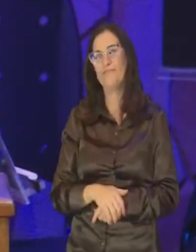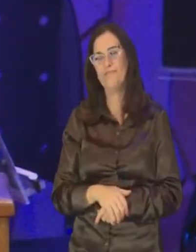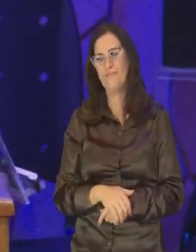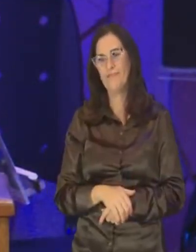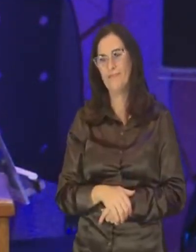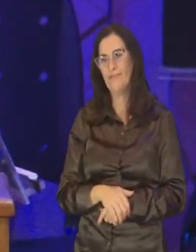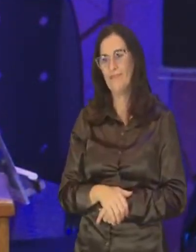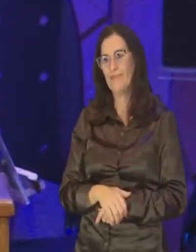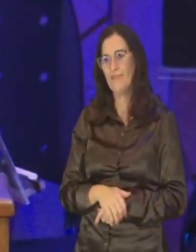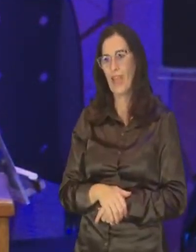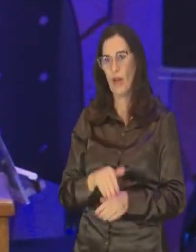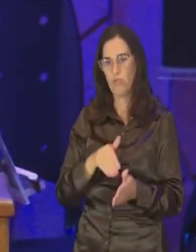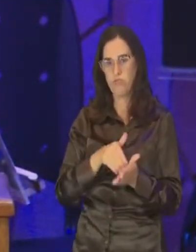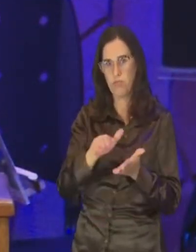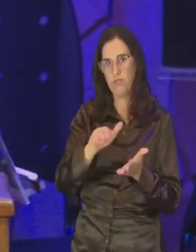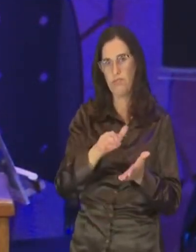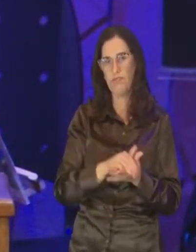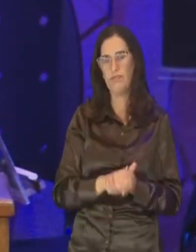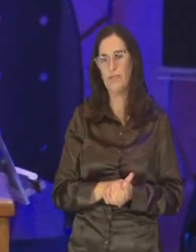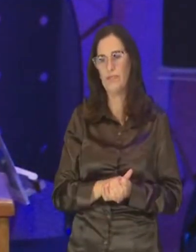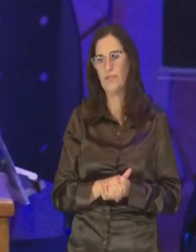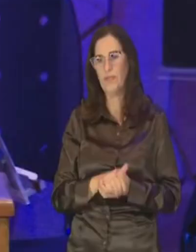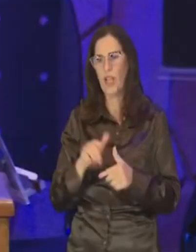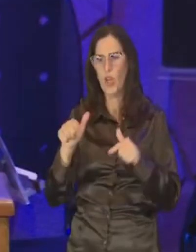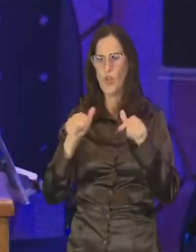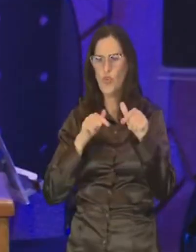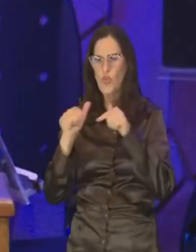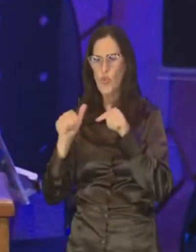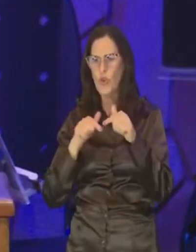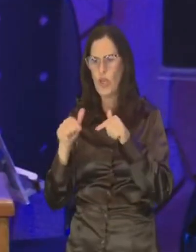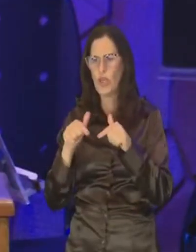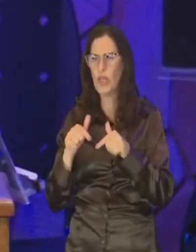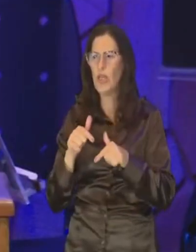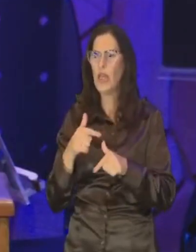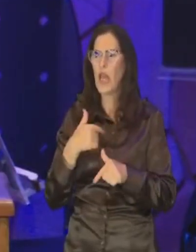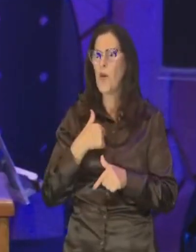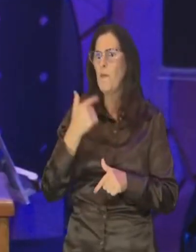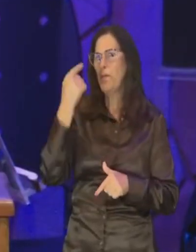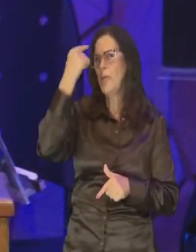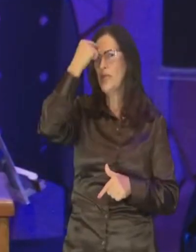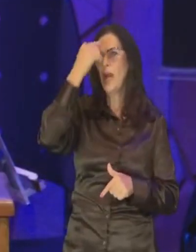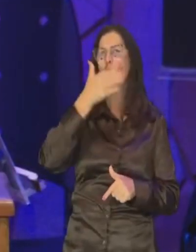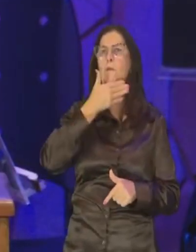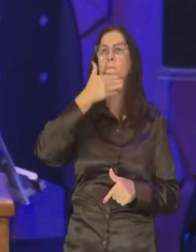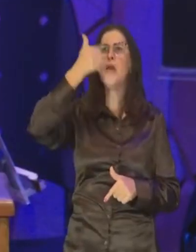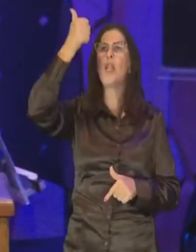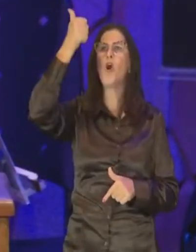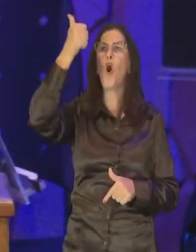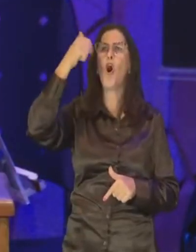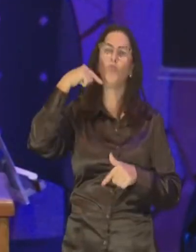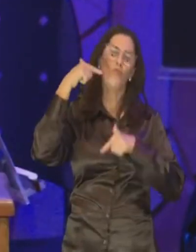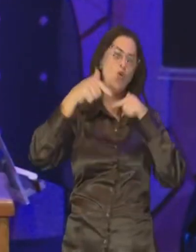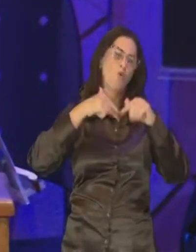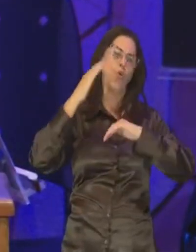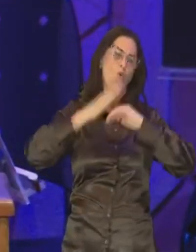Fui demitido de um emprego que eu julgava ser o melhor que a minha carreira poderia